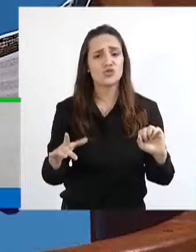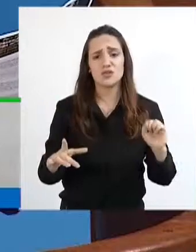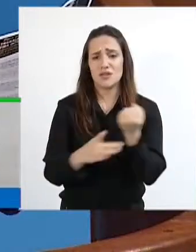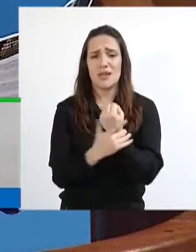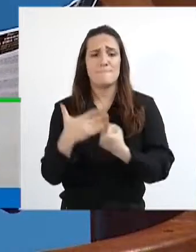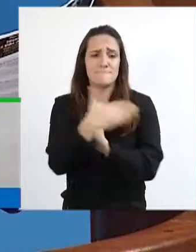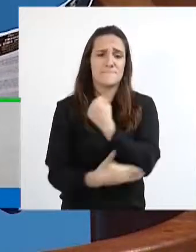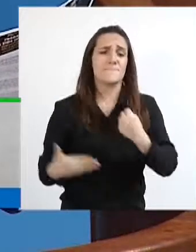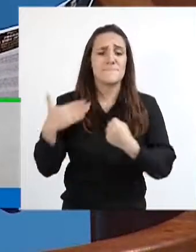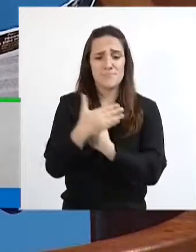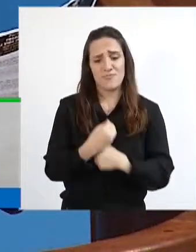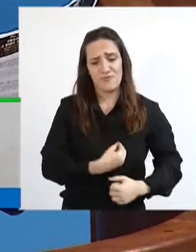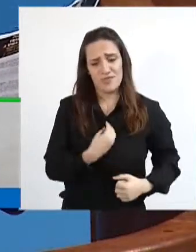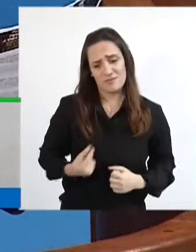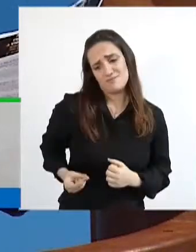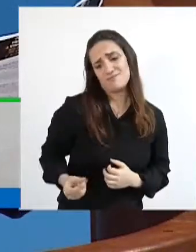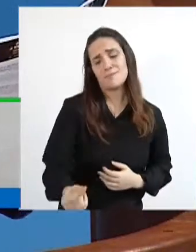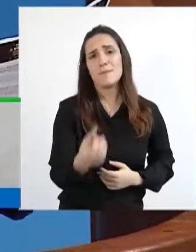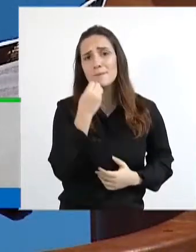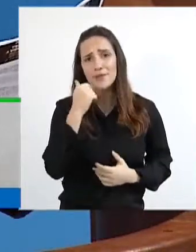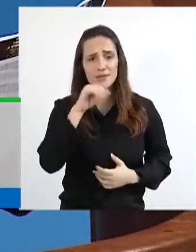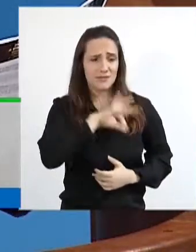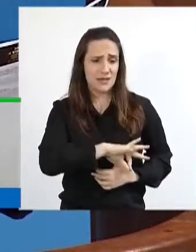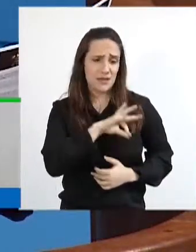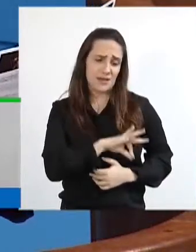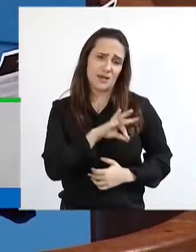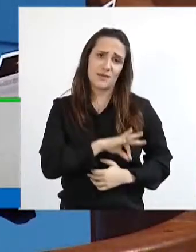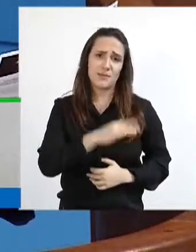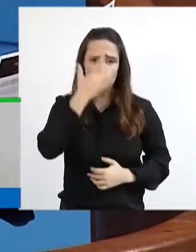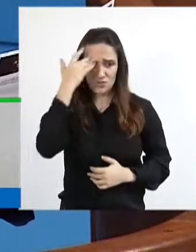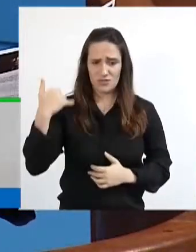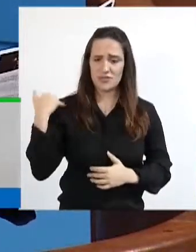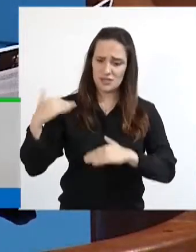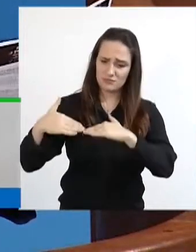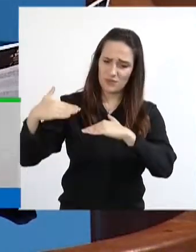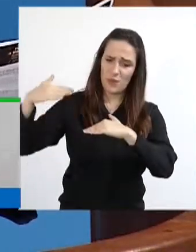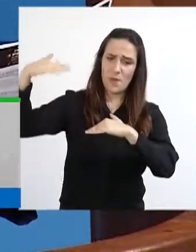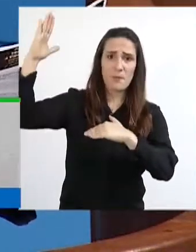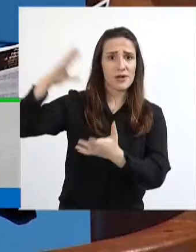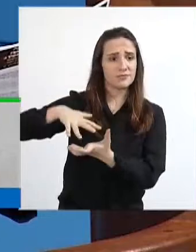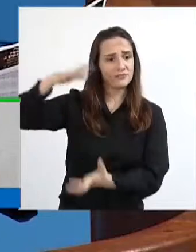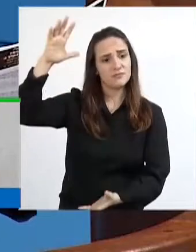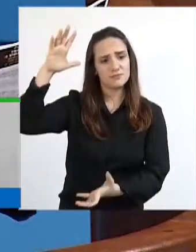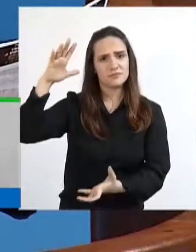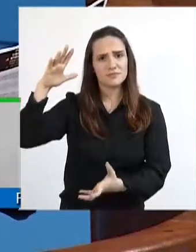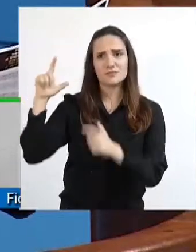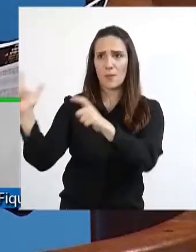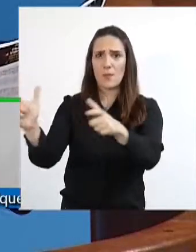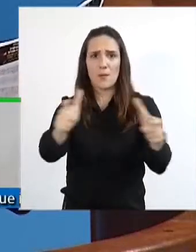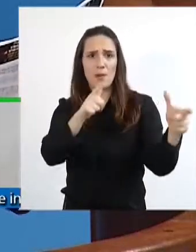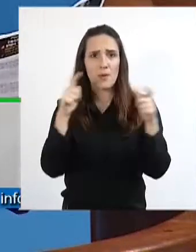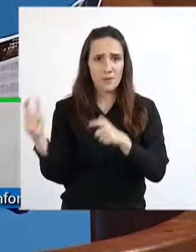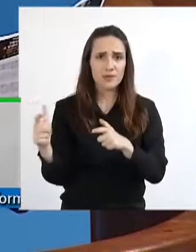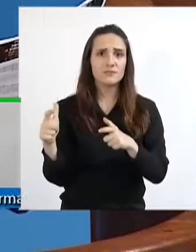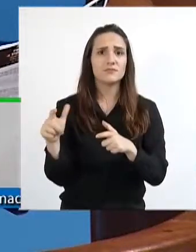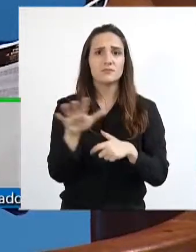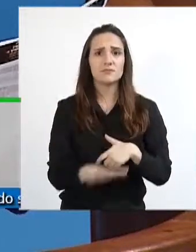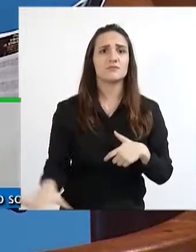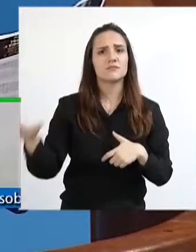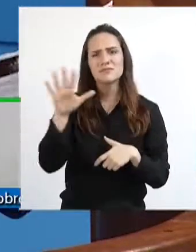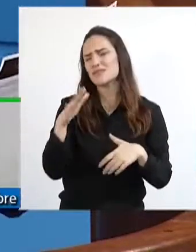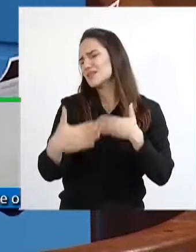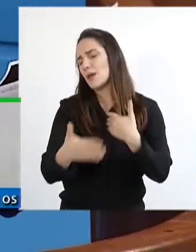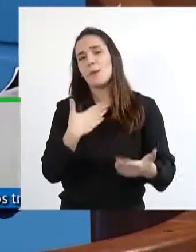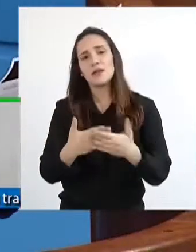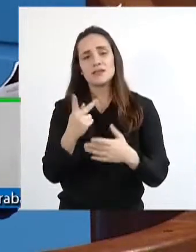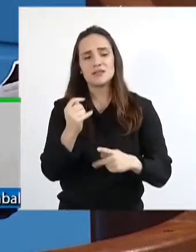de proteção e alguma distribuição de renda para amplas camadas sociais em regiões, municípios com economias